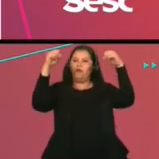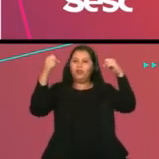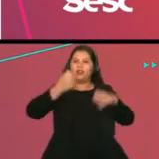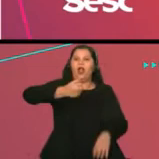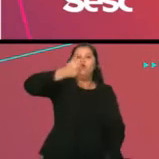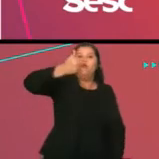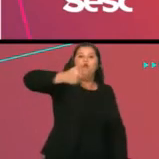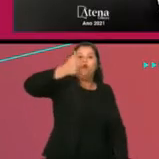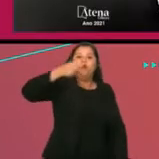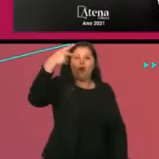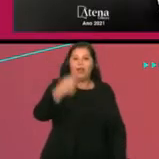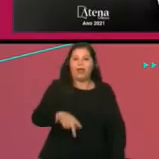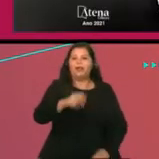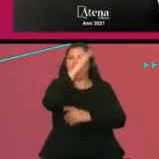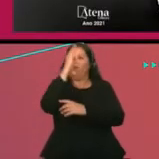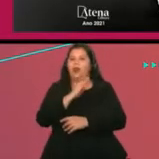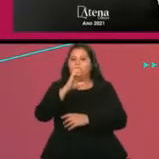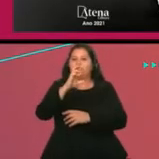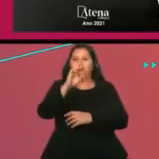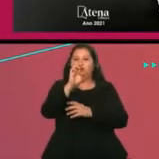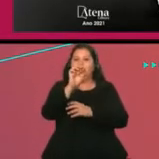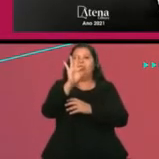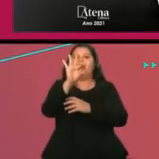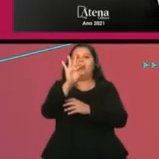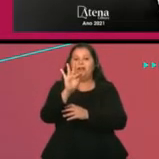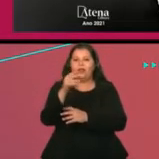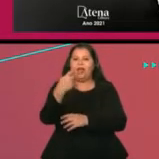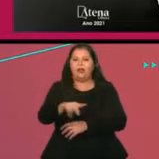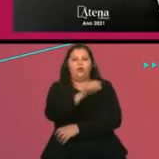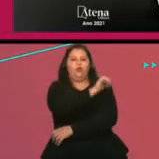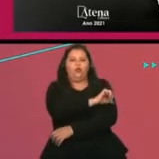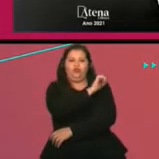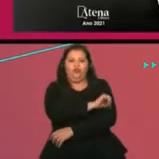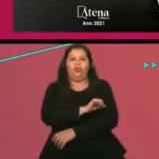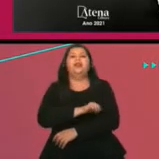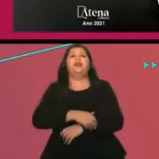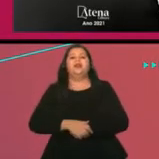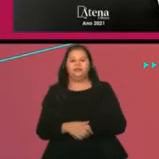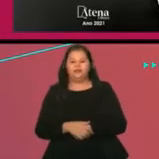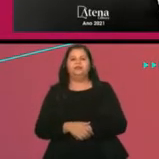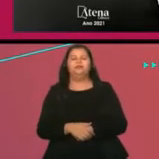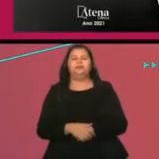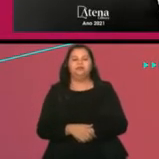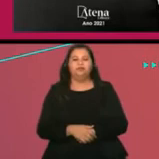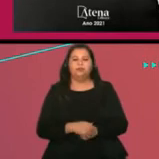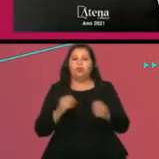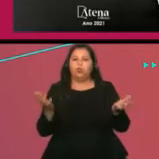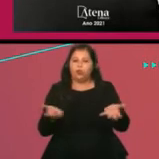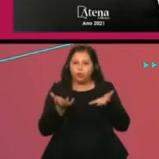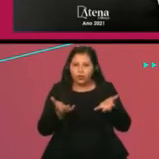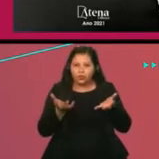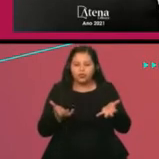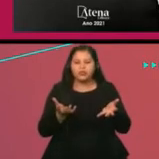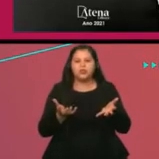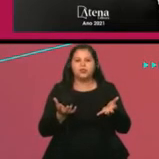cref mundo do cref do Rio de Janeiro eu passei uma mais aqui eu queria ir